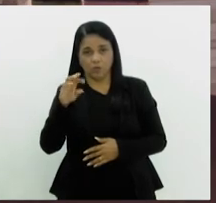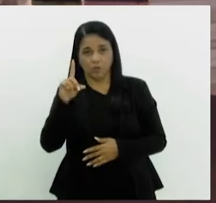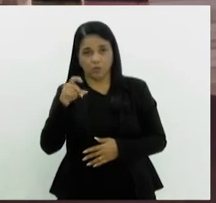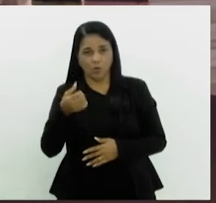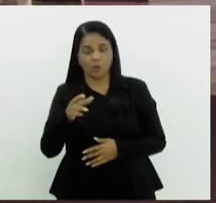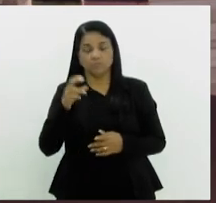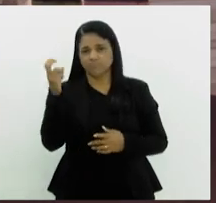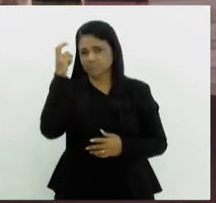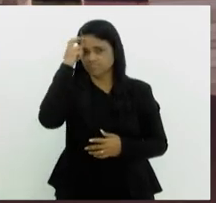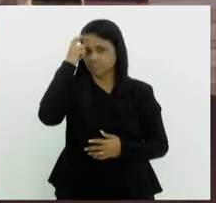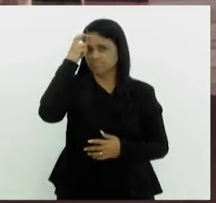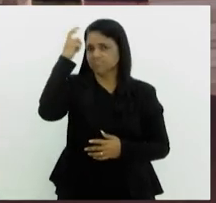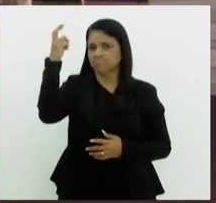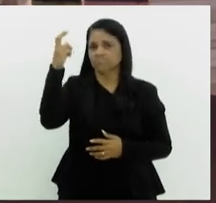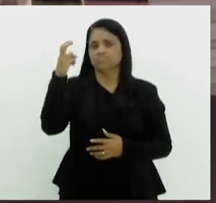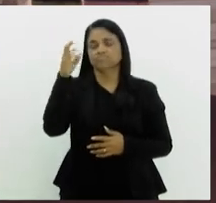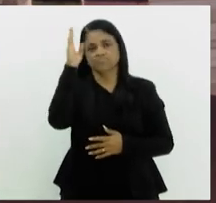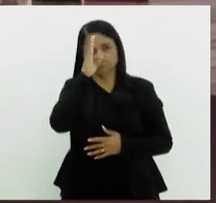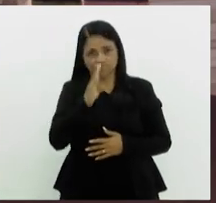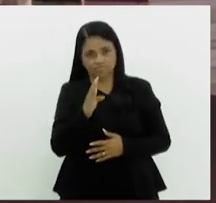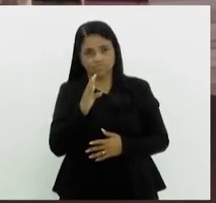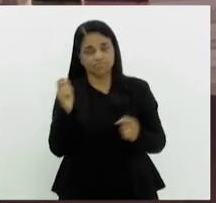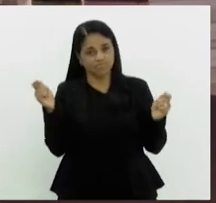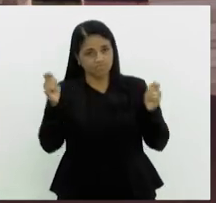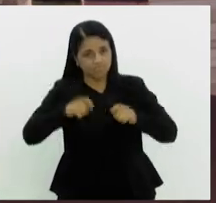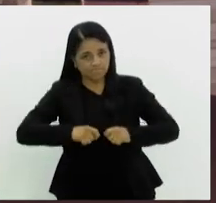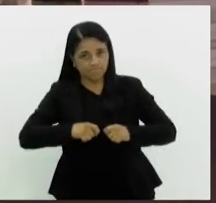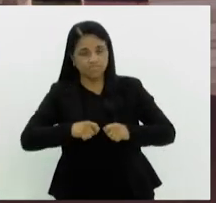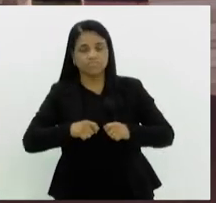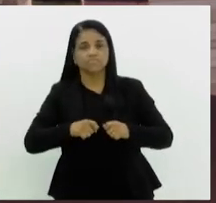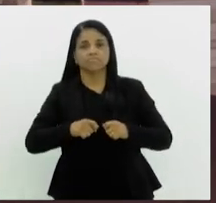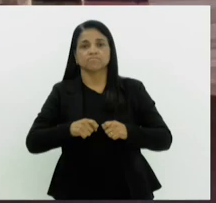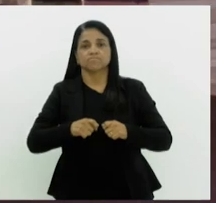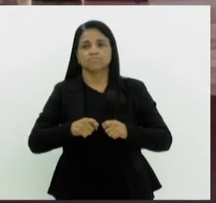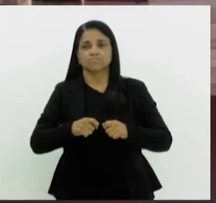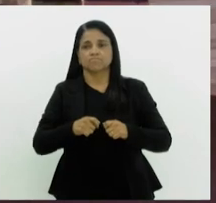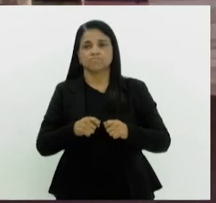brasileira que domina não somente